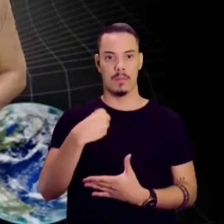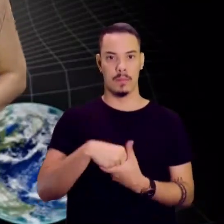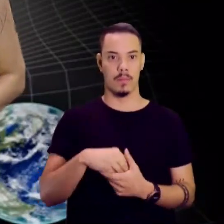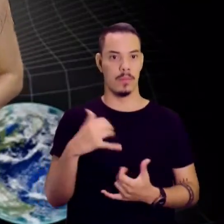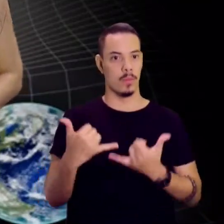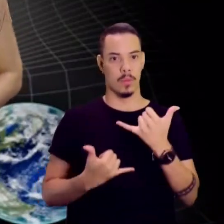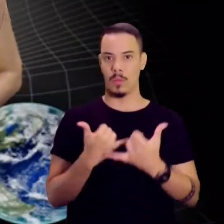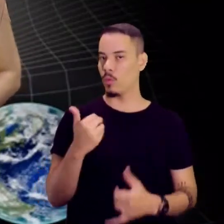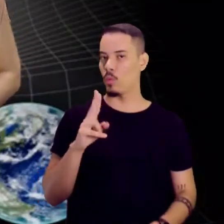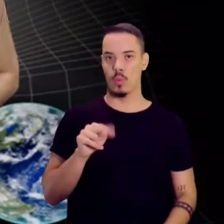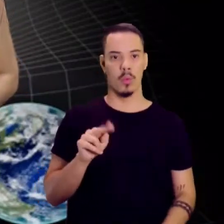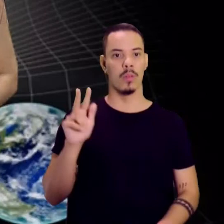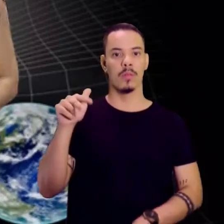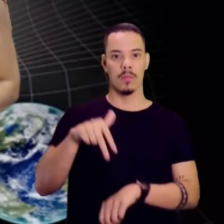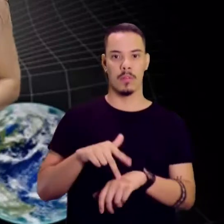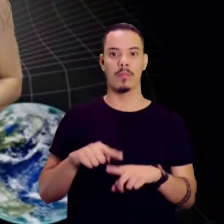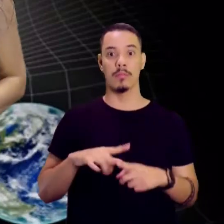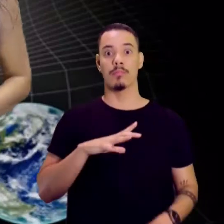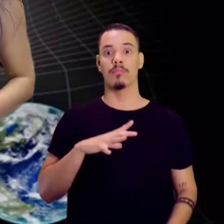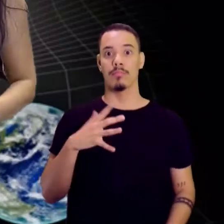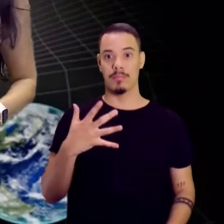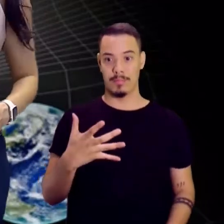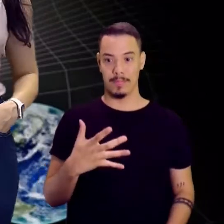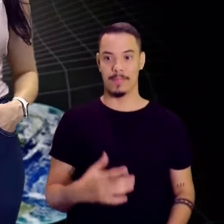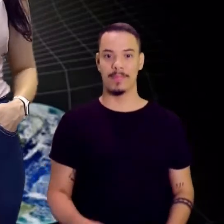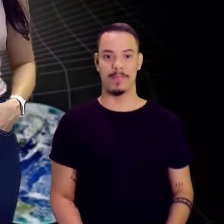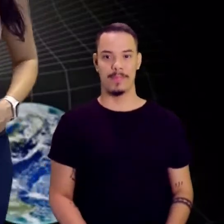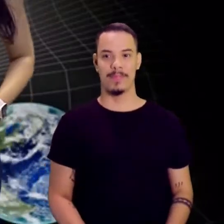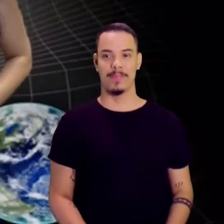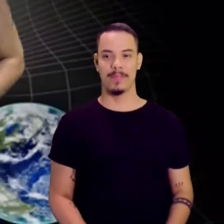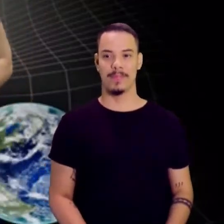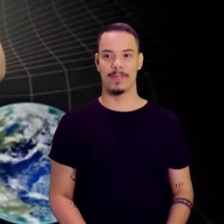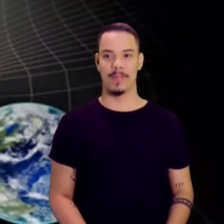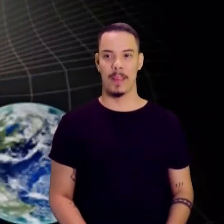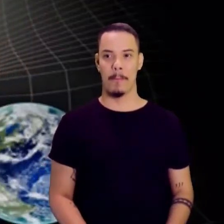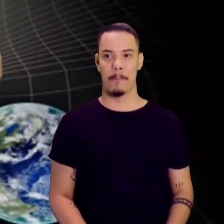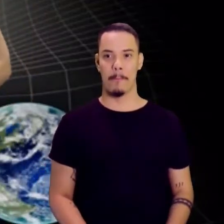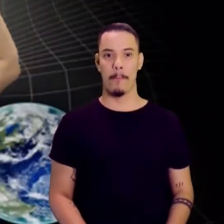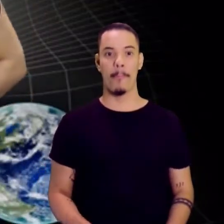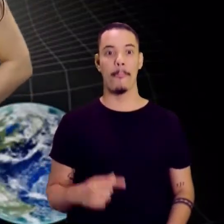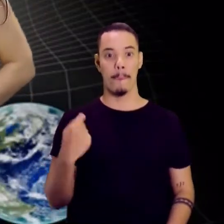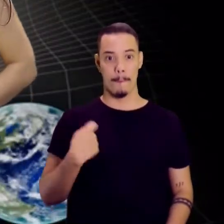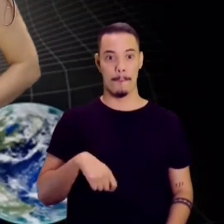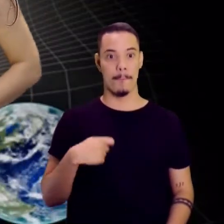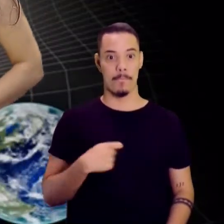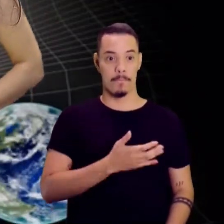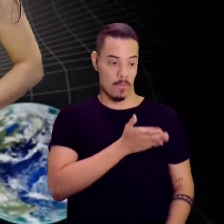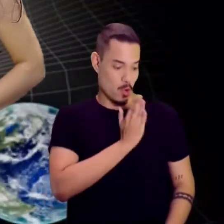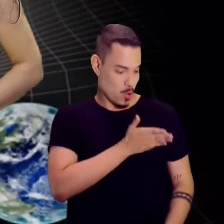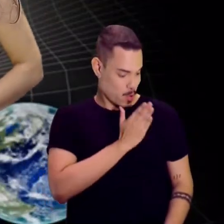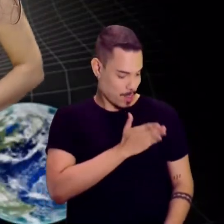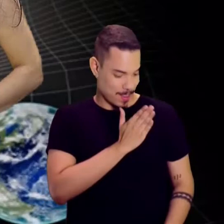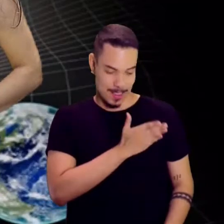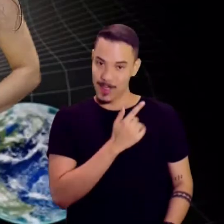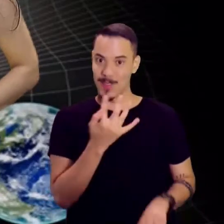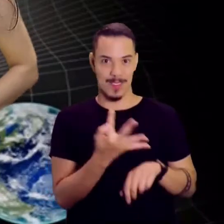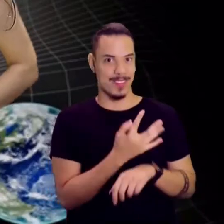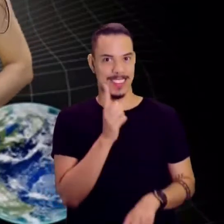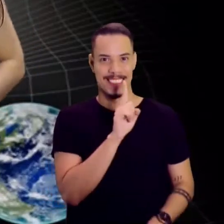que eu não fui também, mas tenho coragem de ir. Tem coragem de ir? Tem. Tem que ter não sei se o meu coração, não. Acho que é mais o